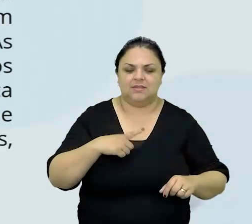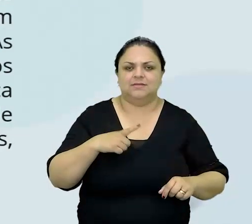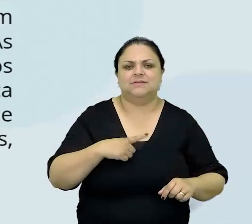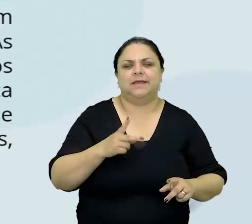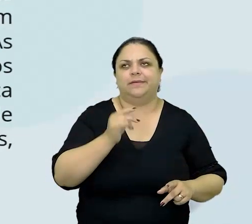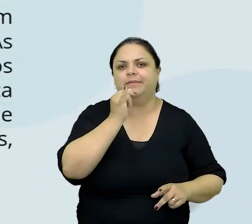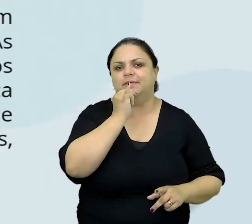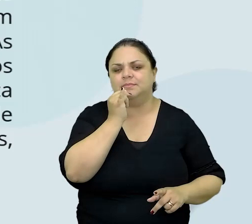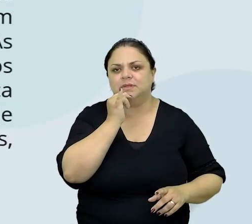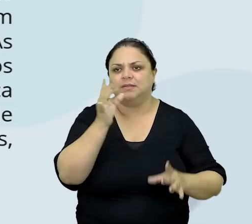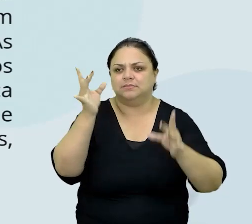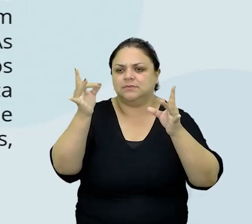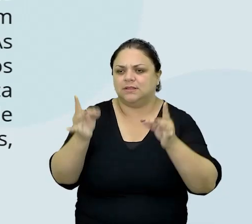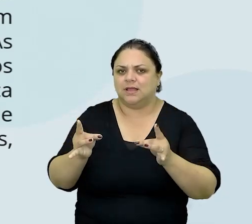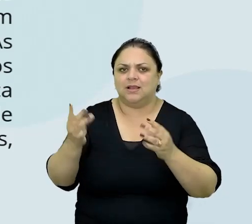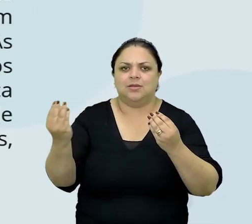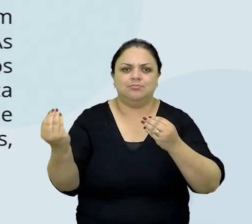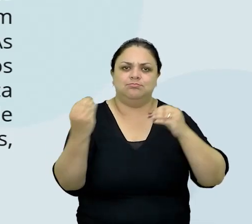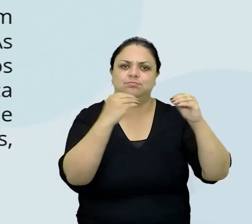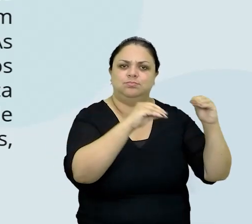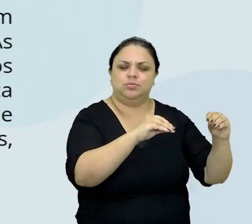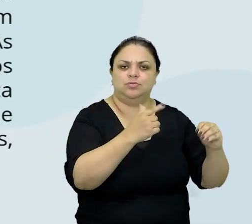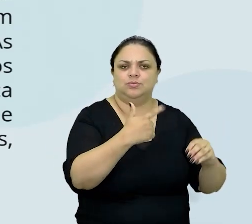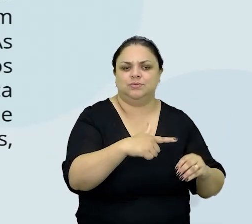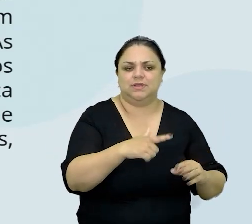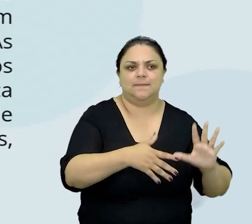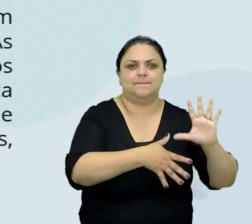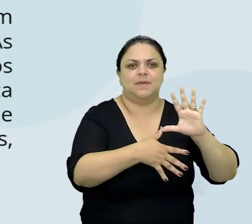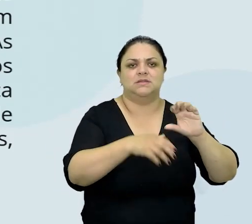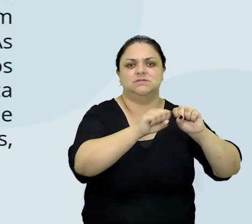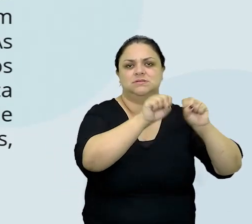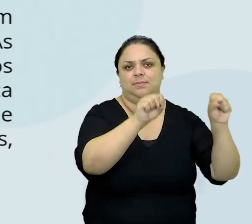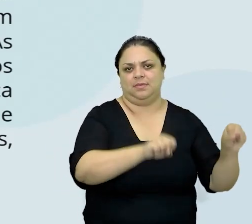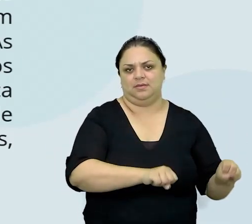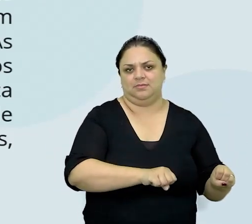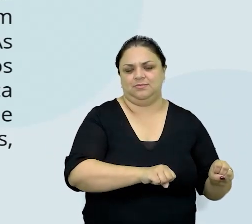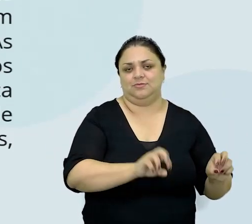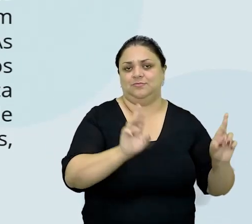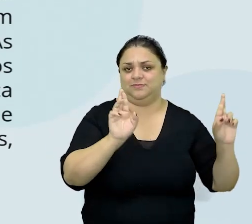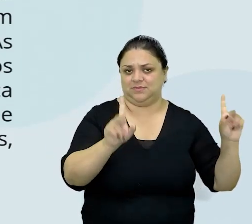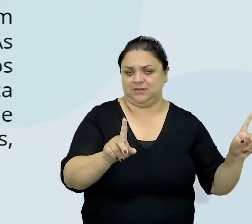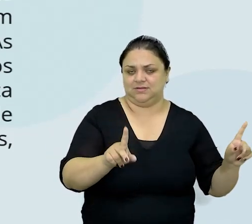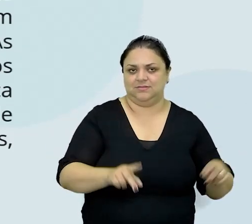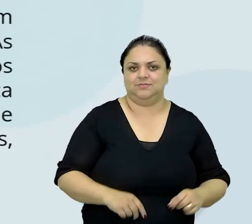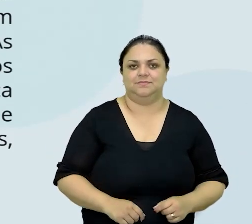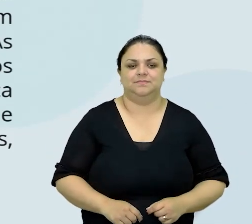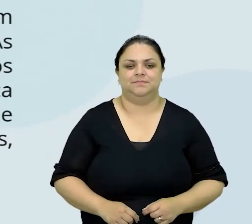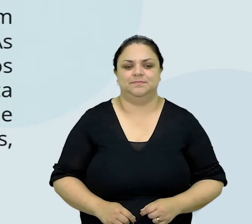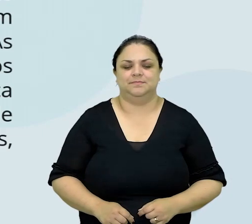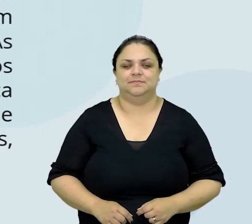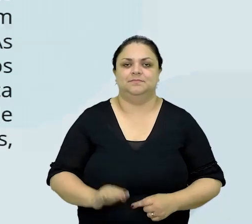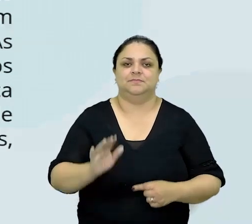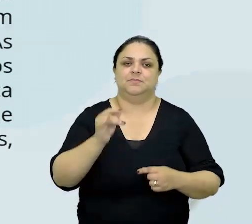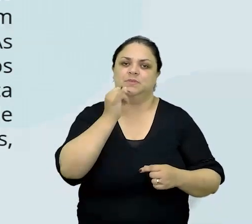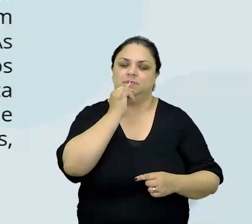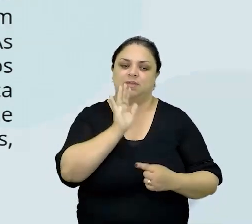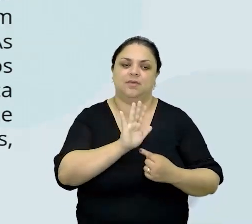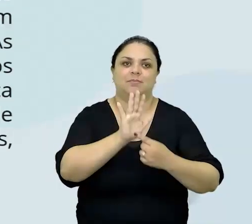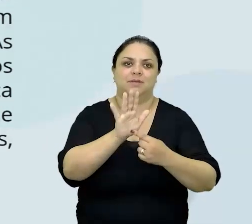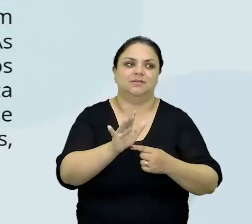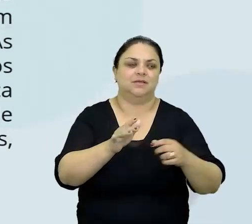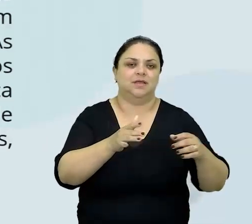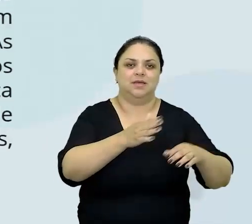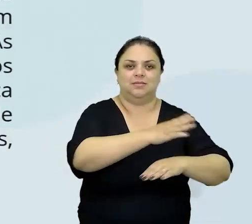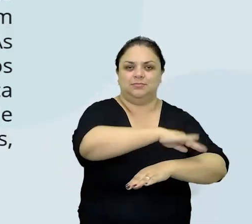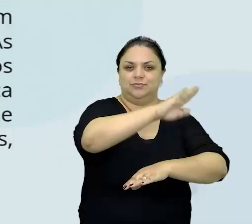específico de detalhes que acabam não aparecendo nos mapas sistemáticos, que são aqueles que apresentam a